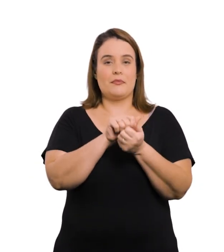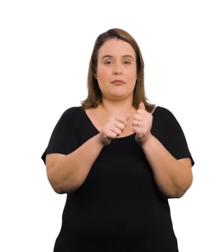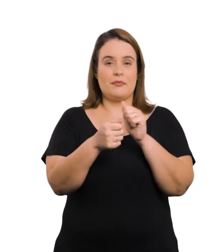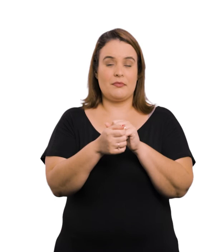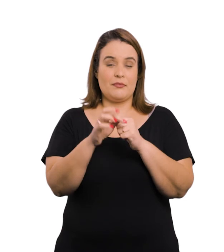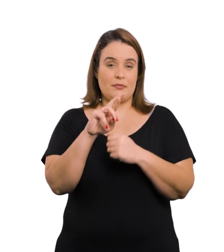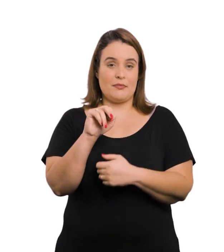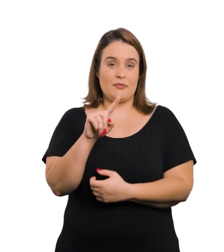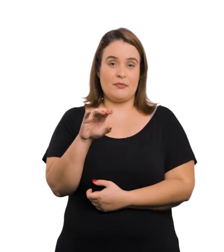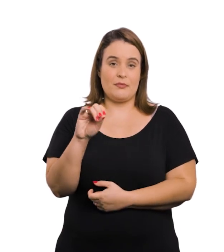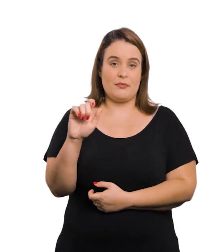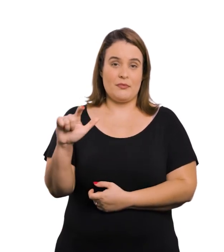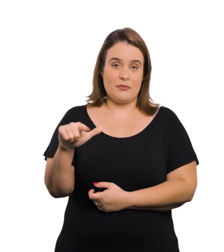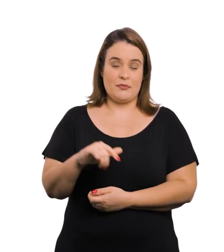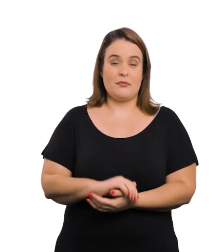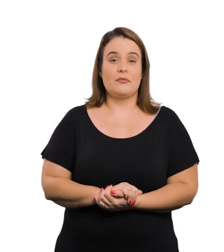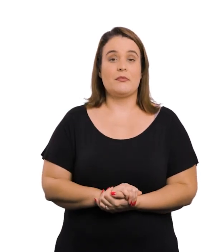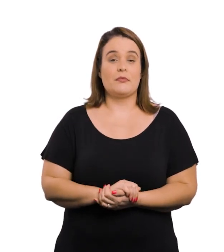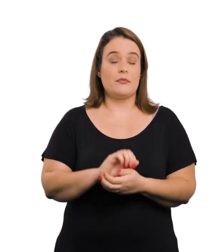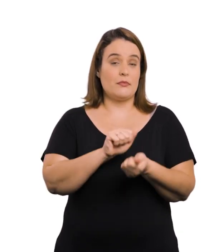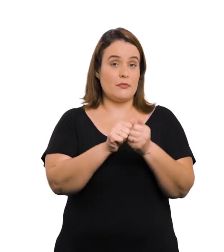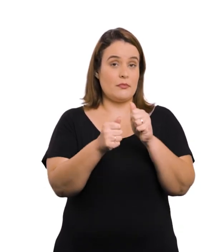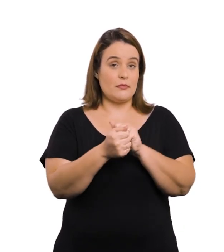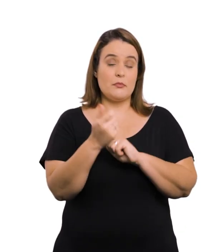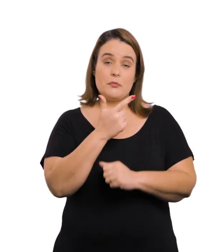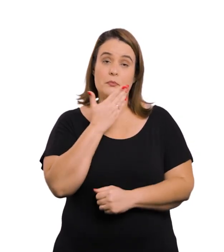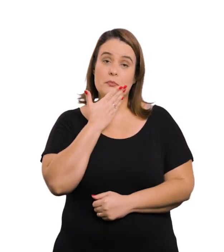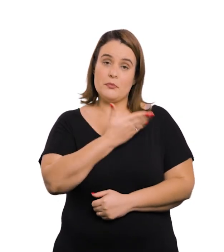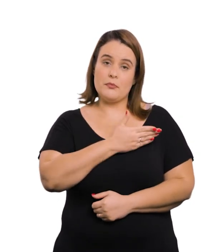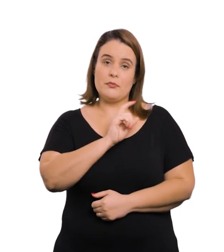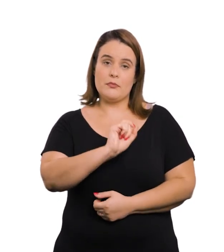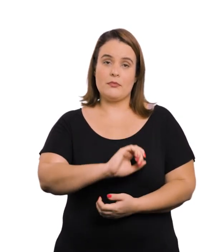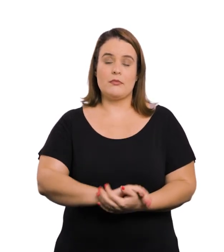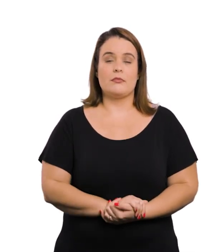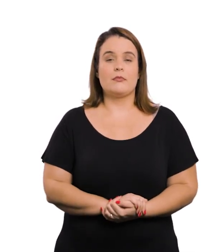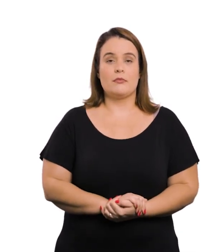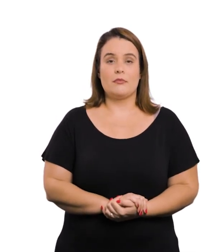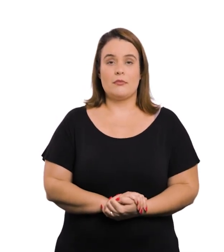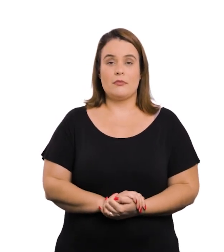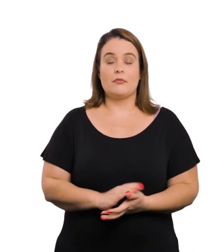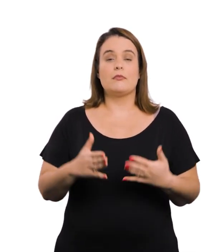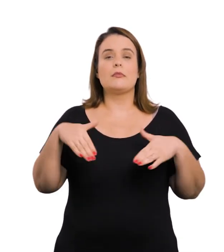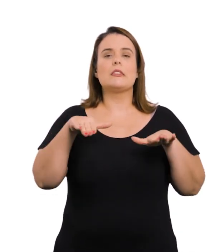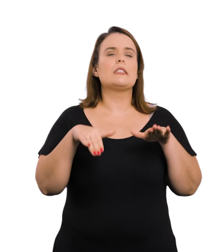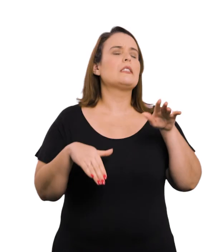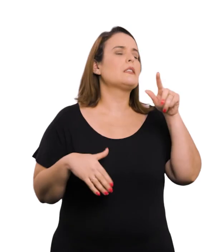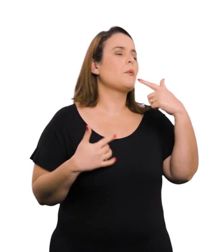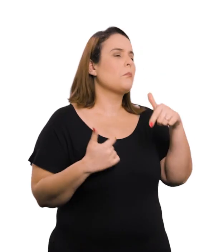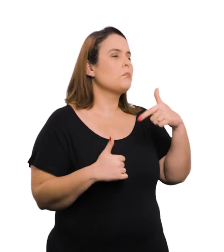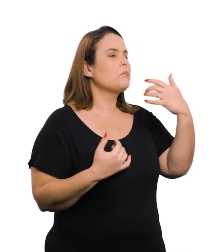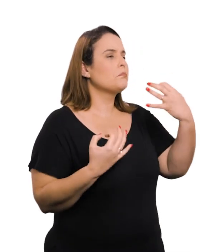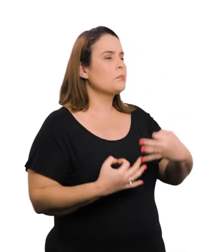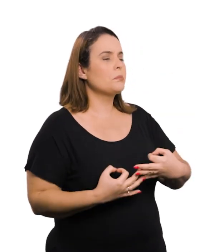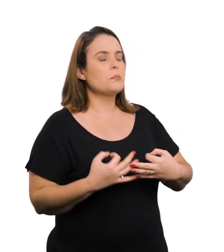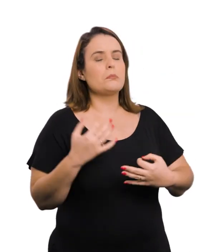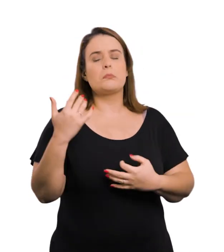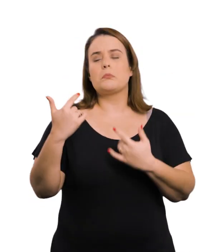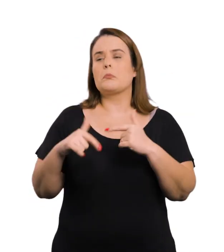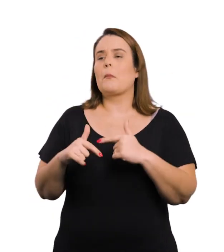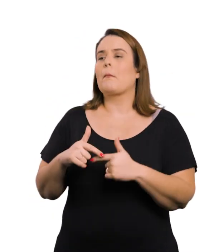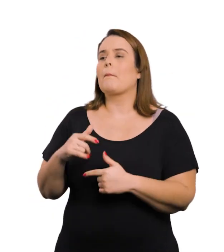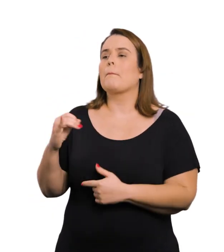análise de adaptações razoáveis, flexibilidade de exigências, distinção entre funções essenciais e funções